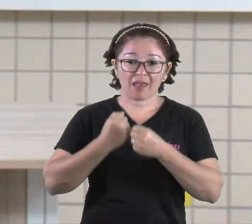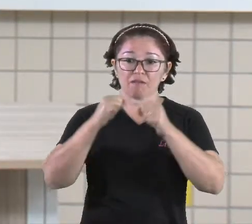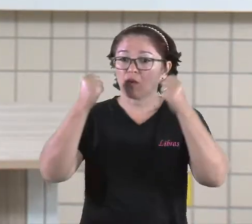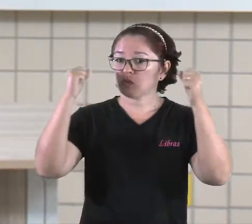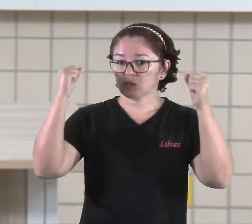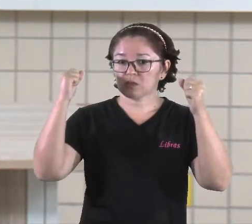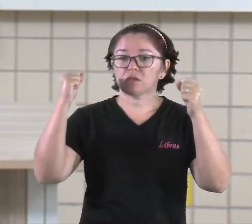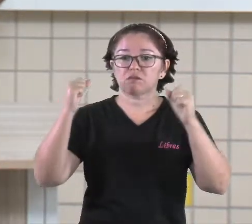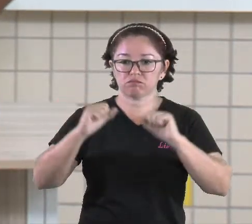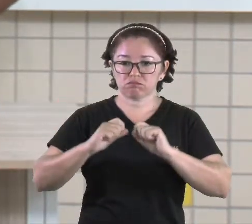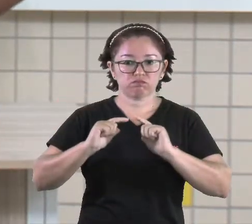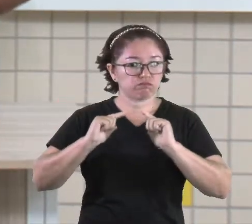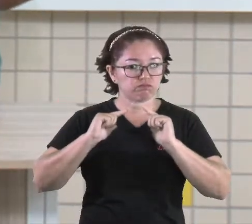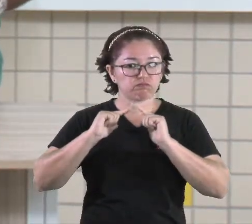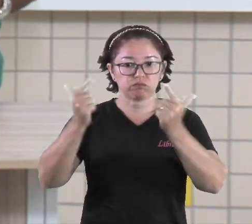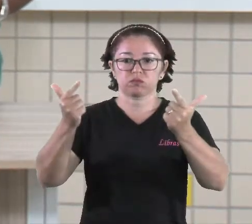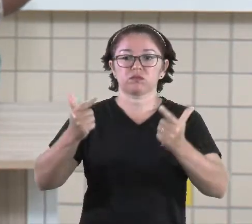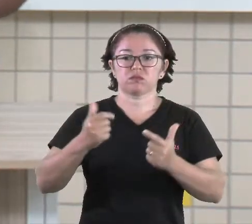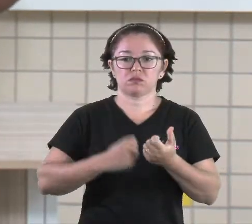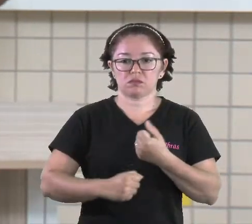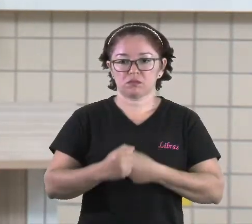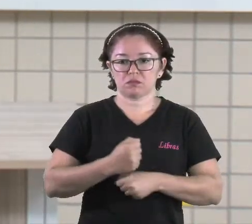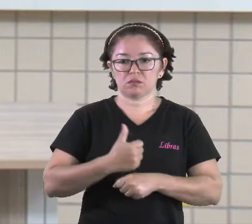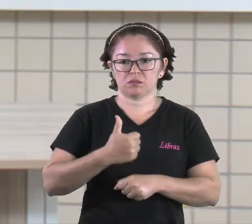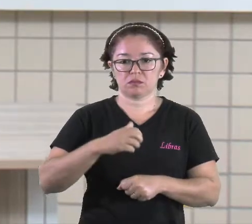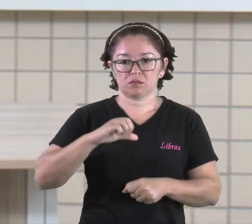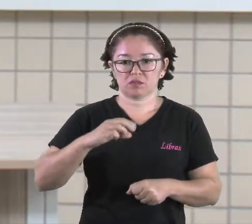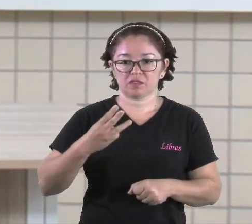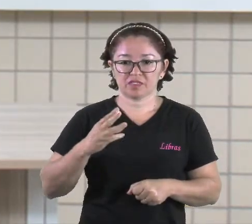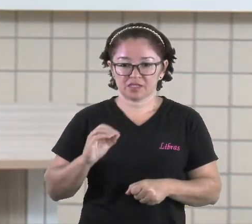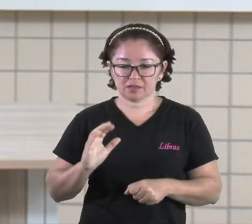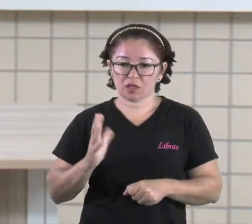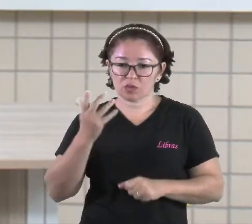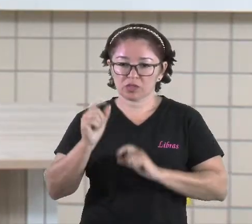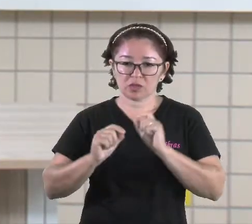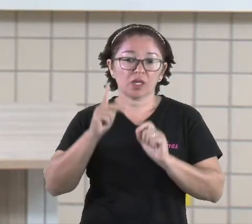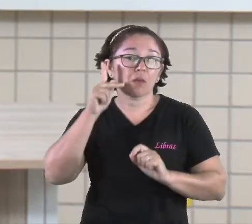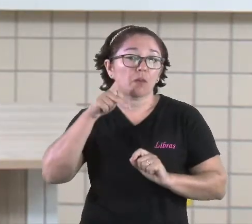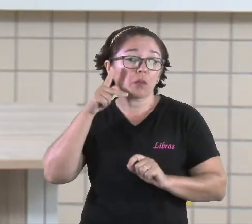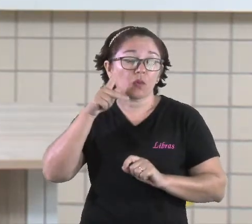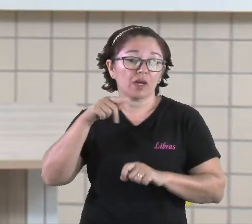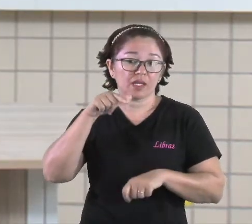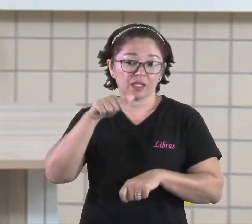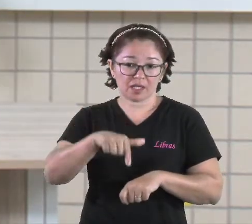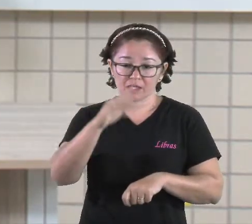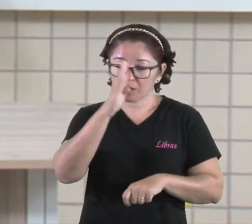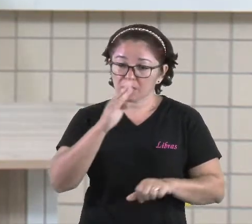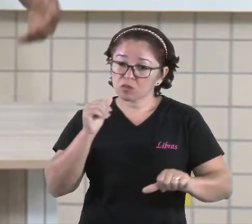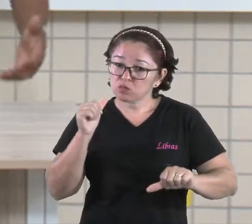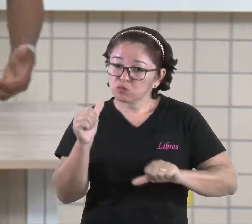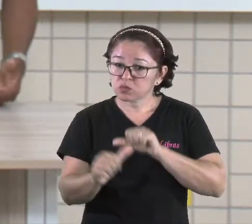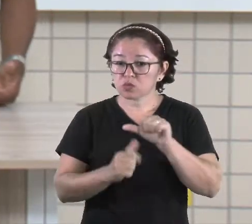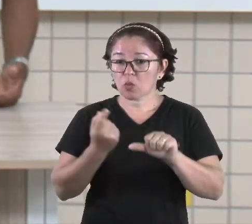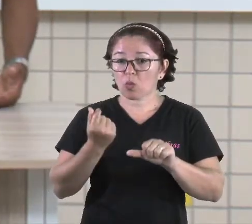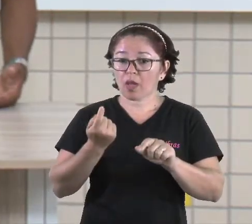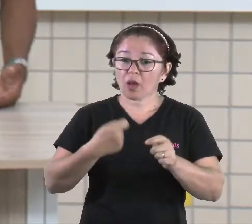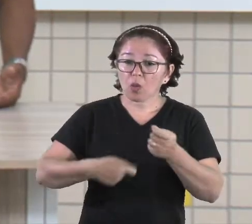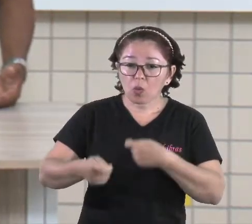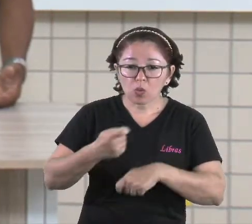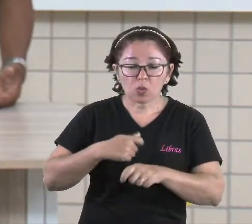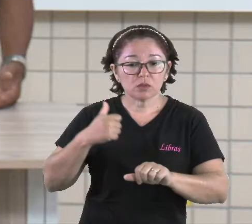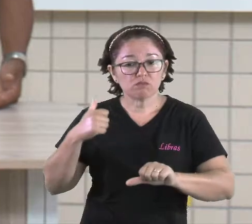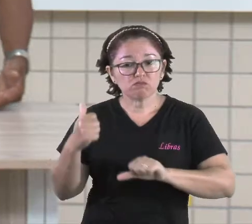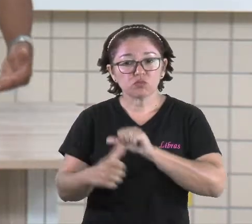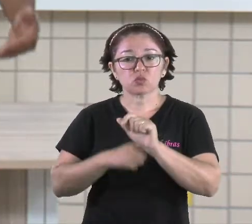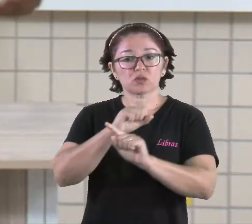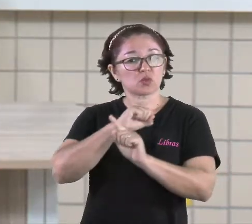que na verdade levaram uma série de transformações políticas, econômicas e sociais no quadro histórico do